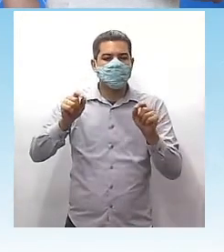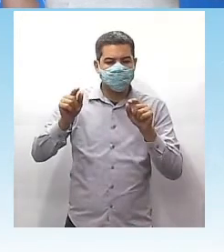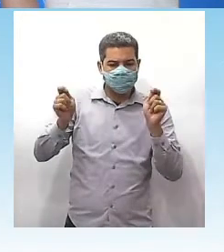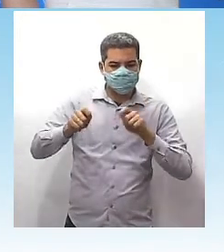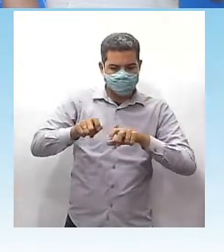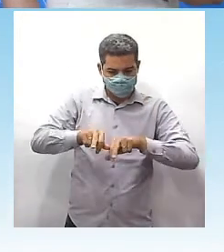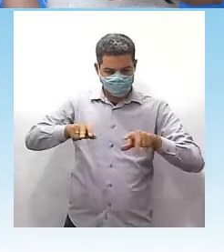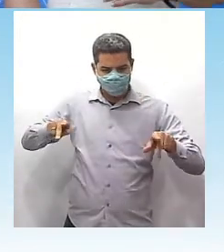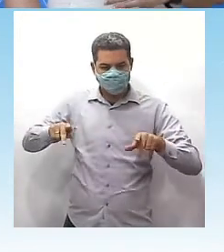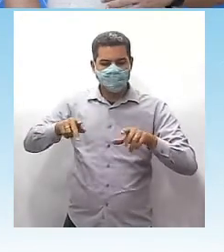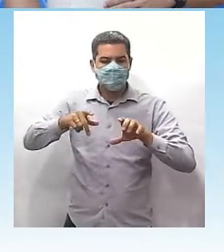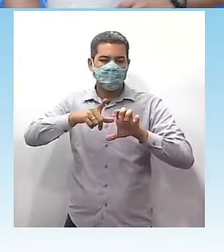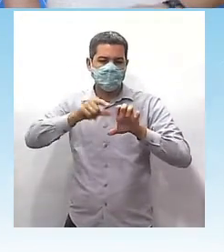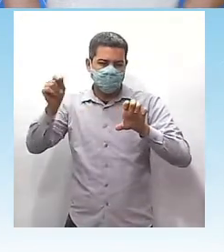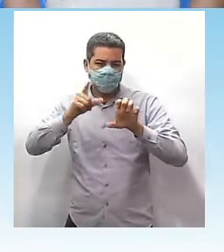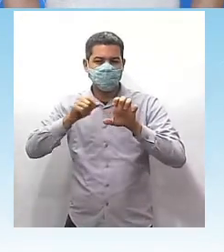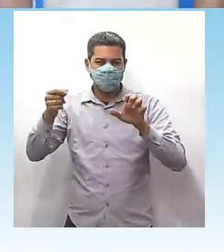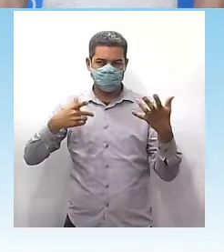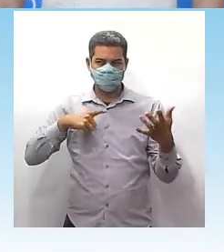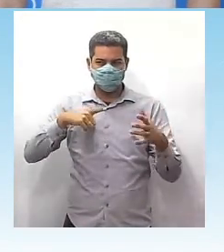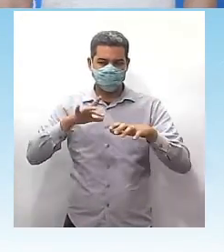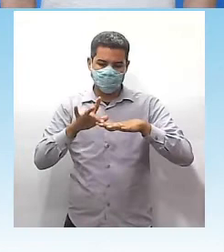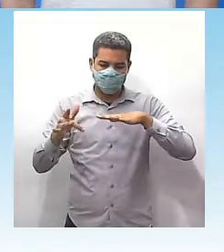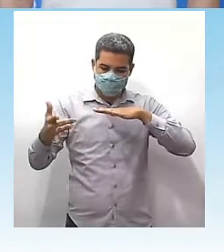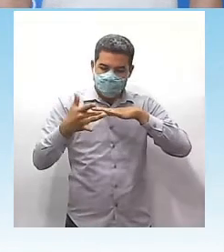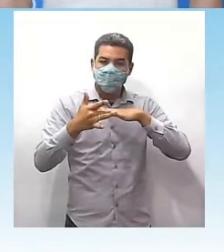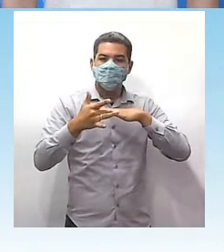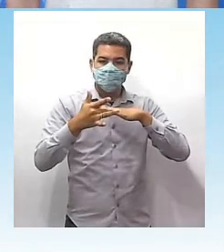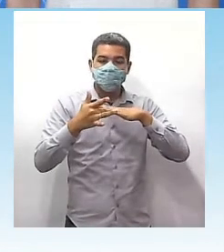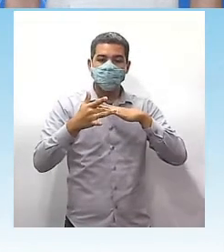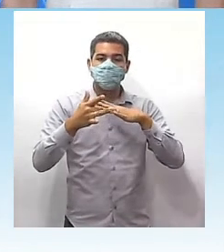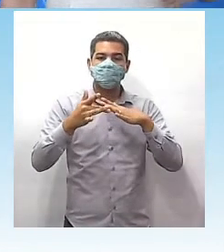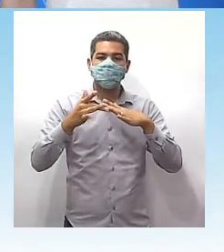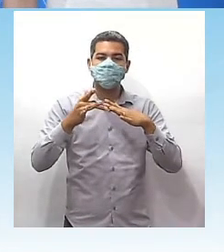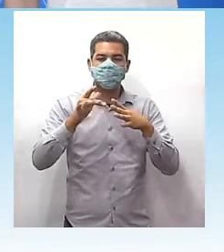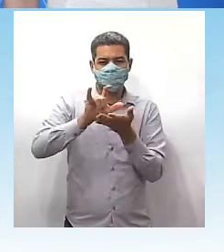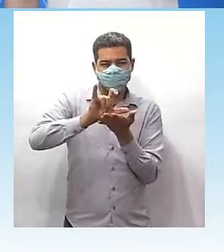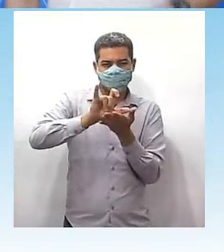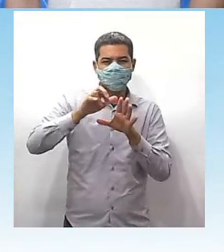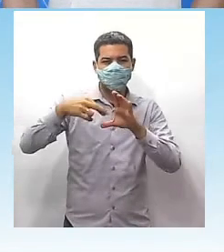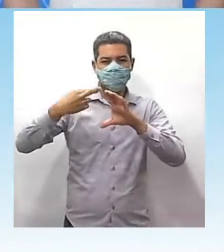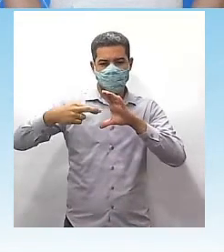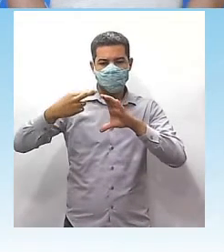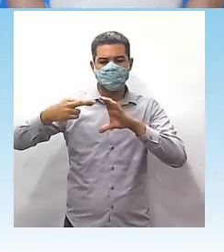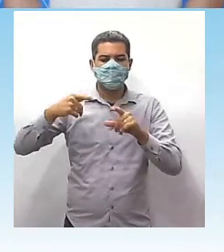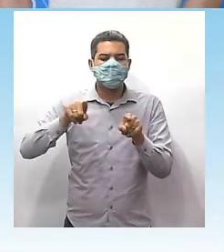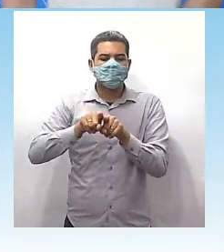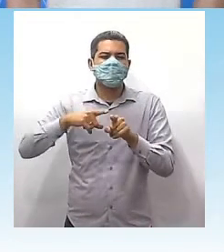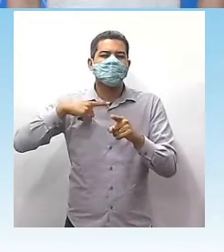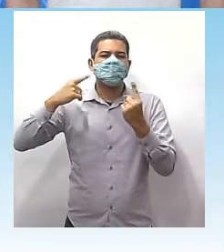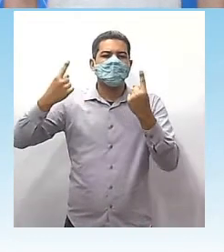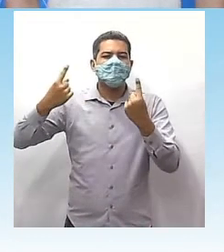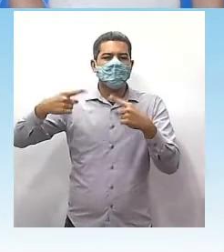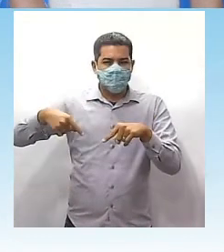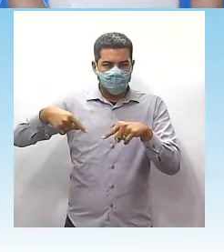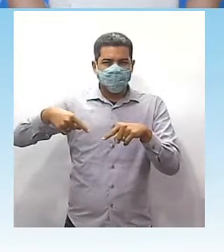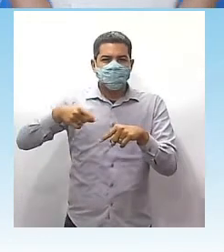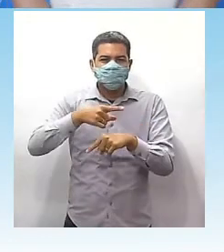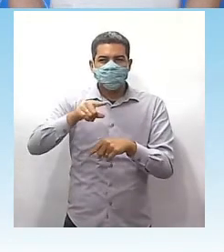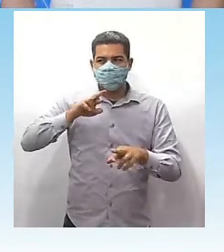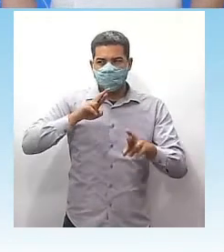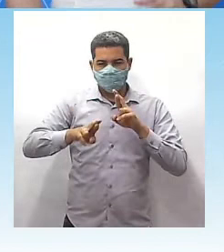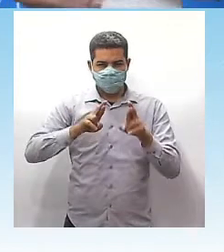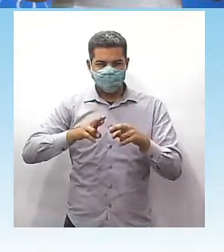esquece de estar plugado no Instagram, Robertão da Transmissão, tudo junto, sem acento. E de resolver o desafio lá no final da nossa videoaula, tá